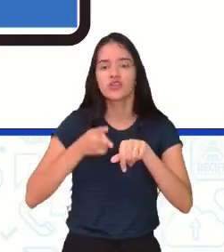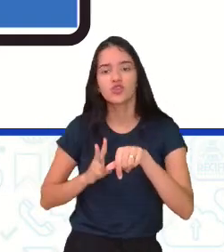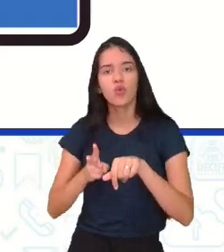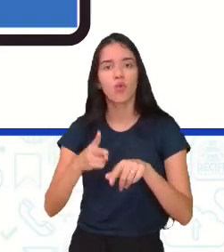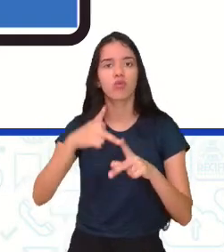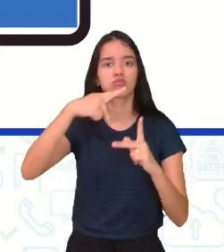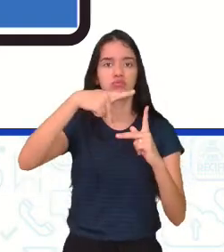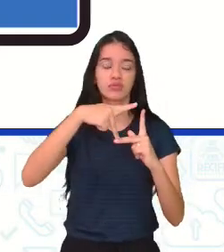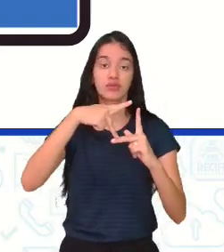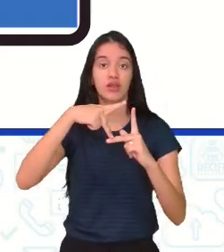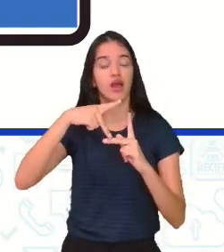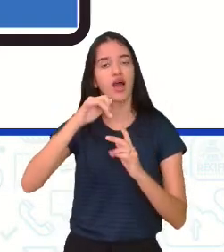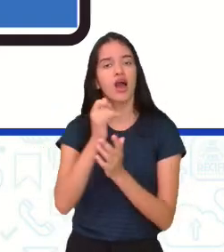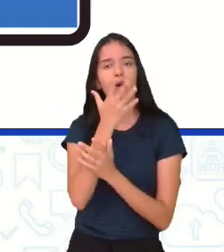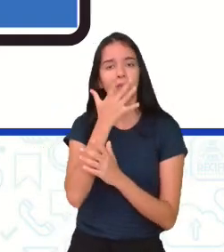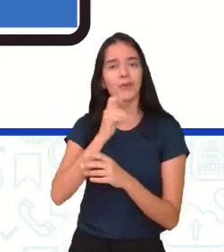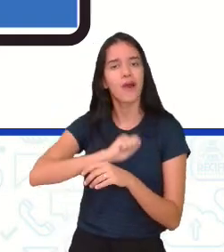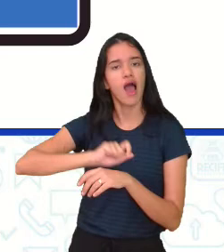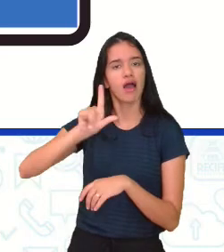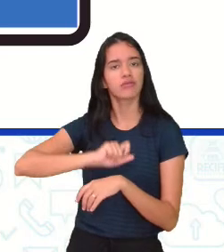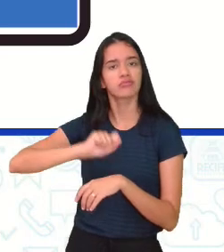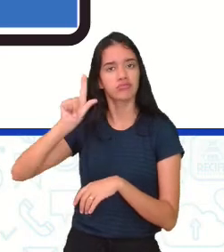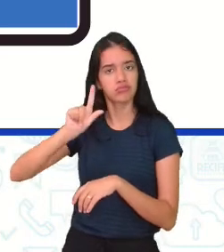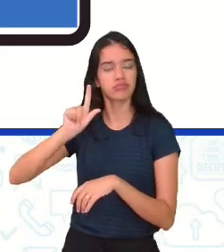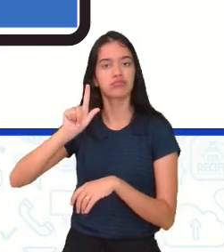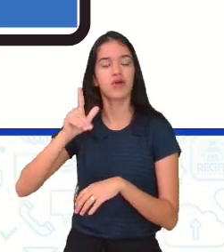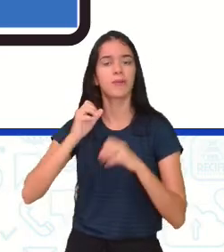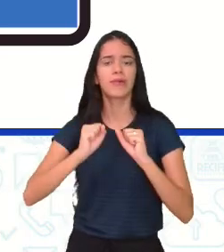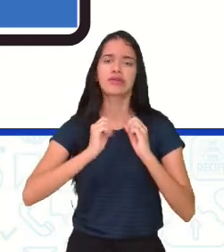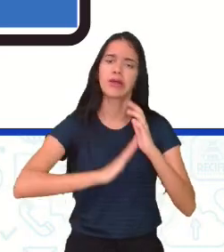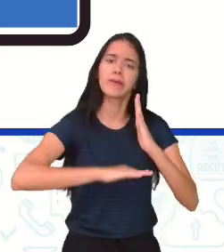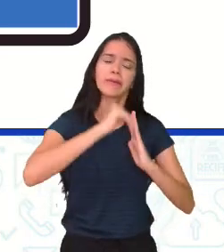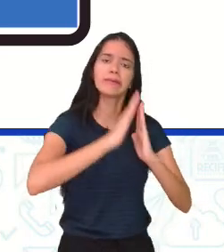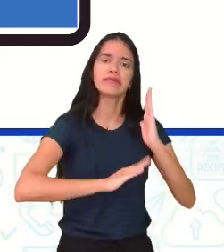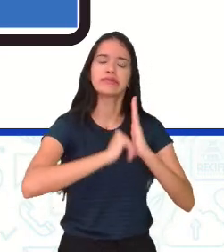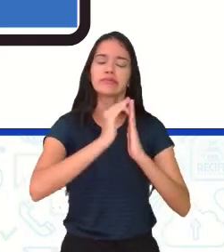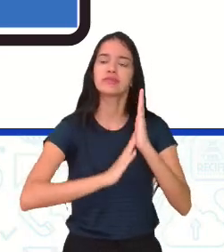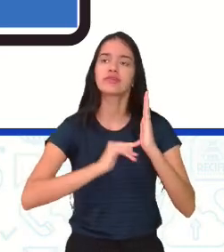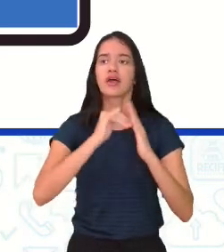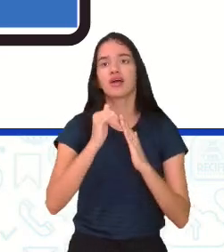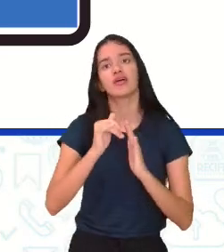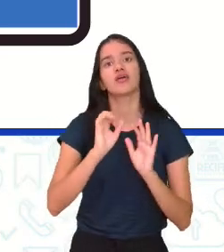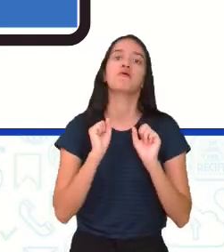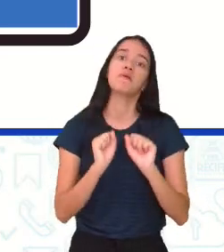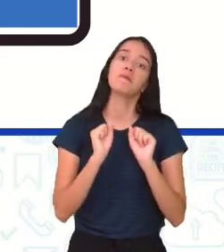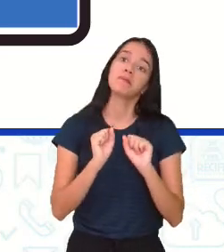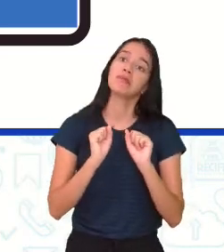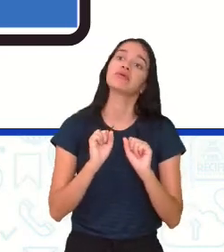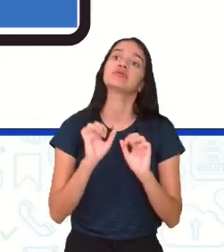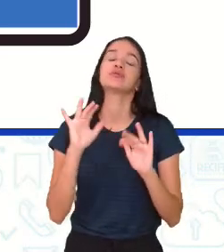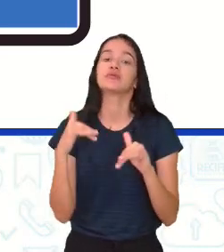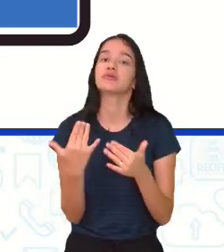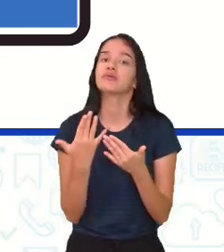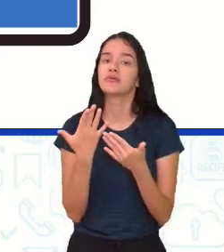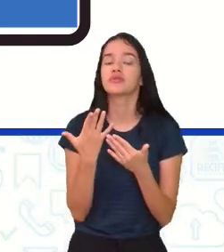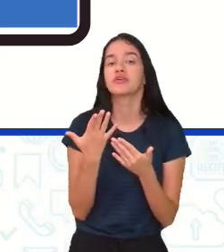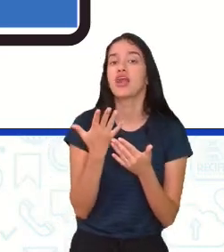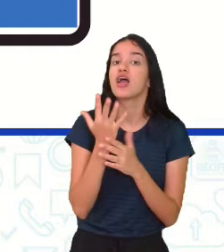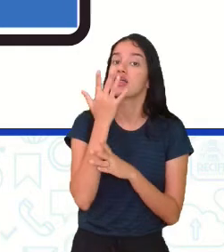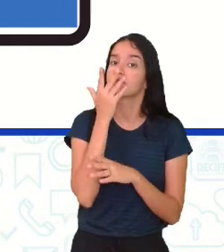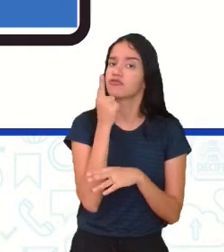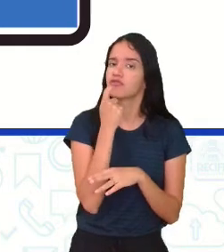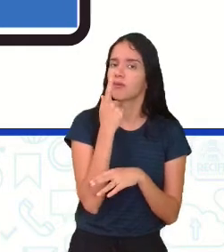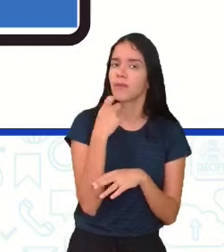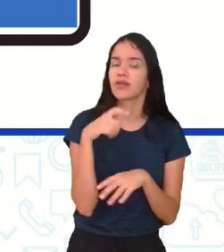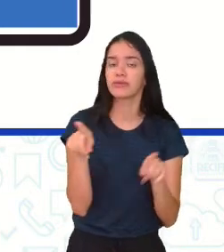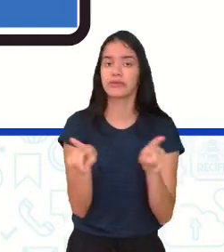polígono aí azul, eu posso pintar a bolinha aí de verde, posso pintar de vermelho e posso